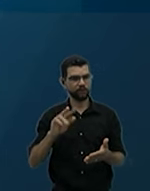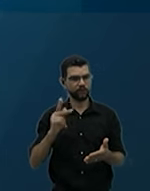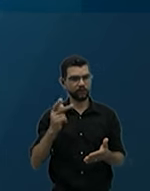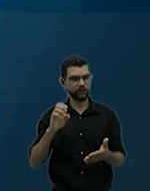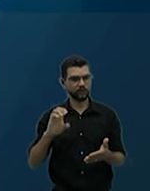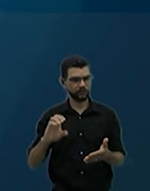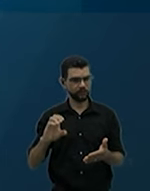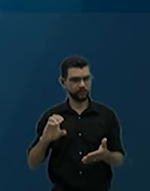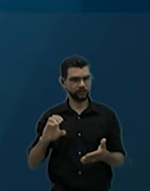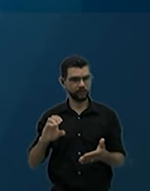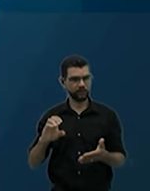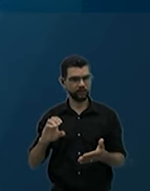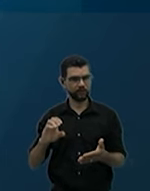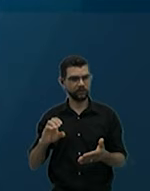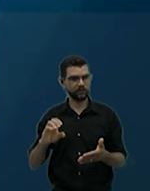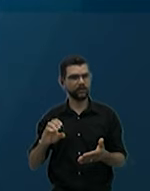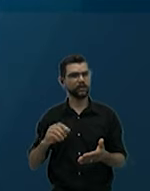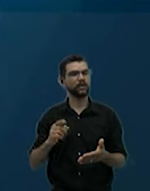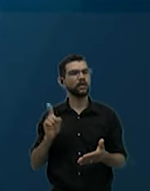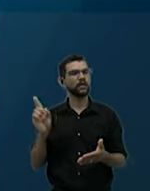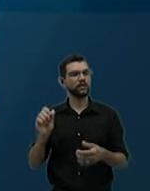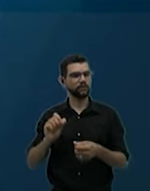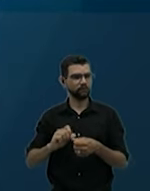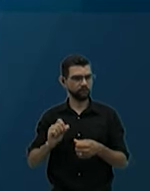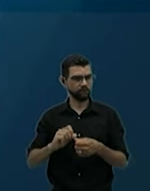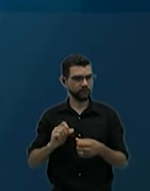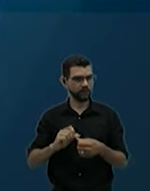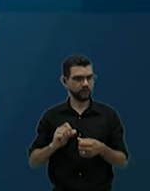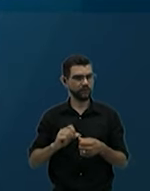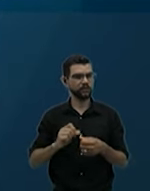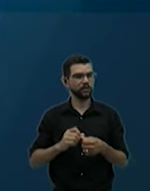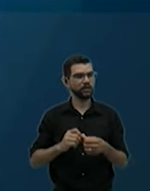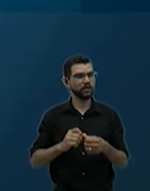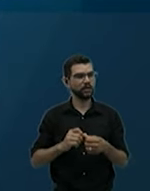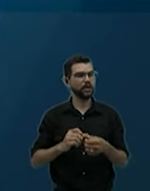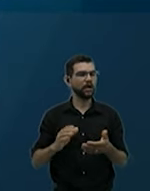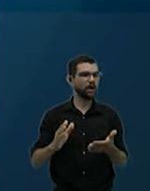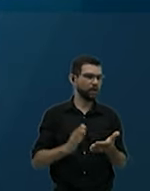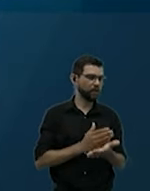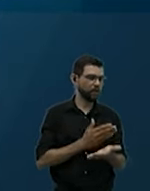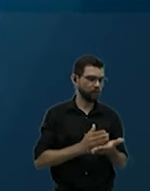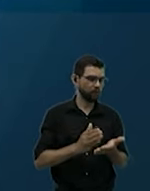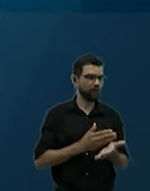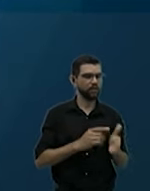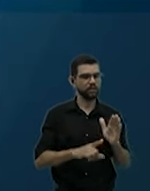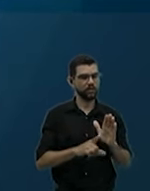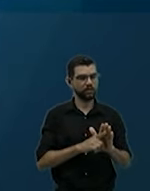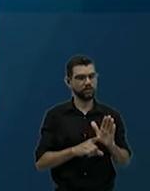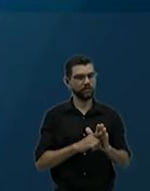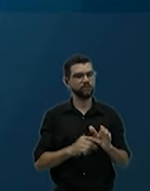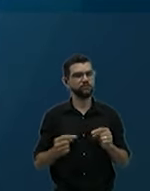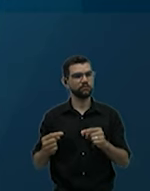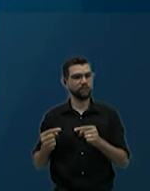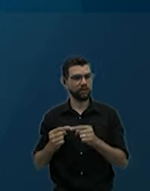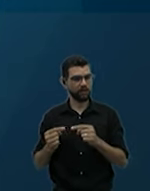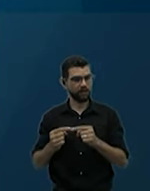e é um dos autores da atual legislação, a começar pela Emenda Constitucional